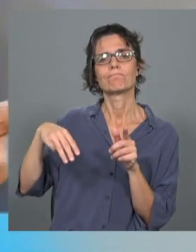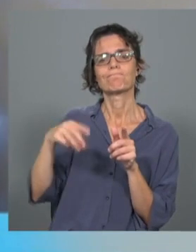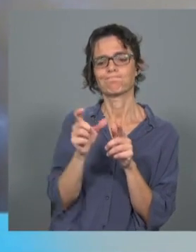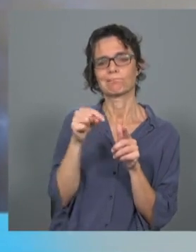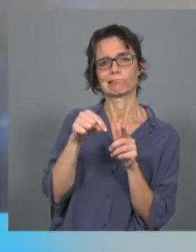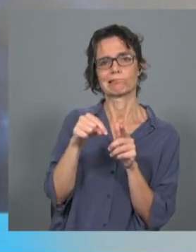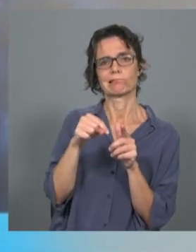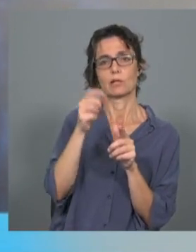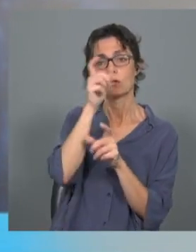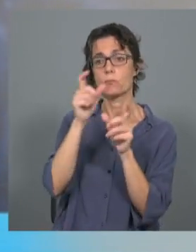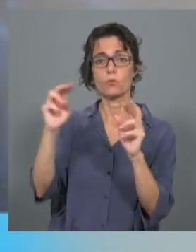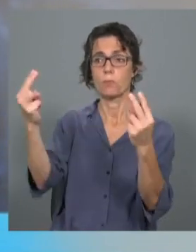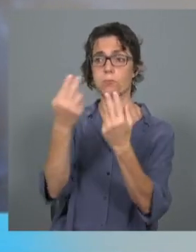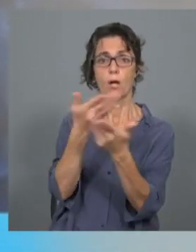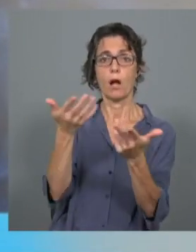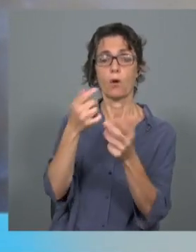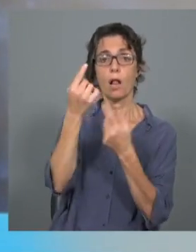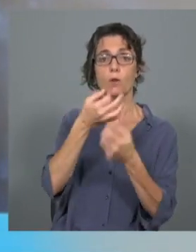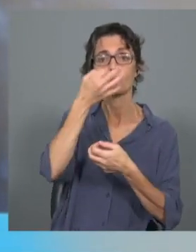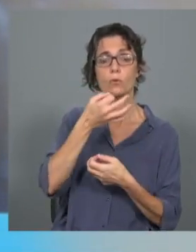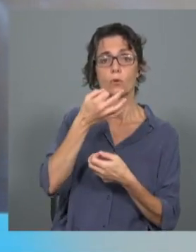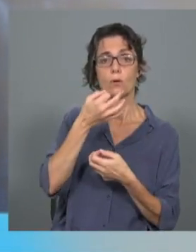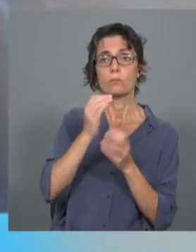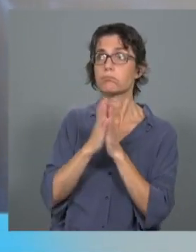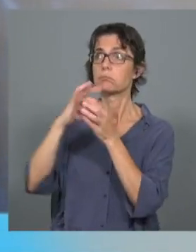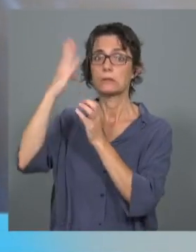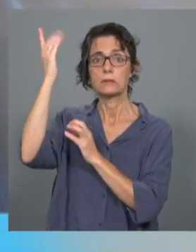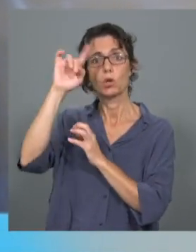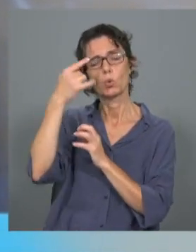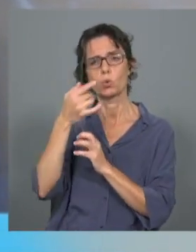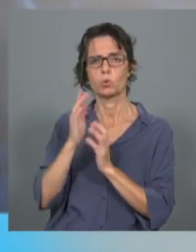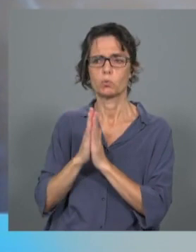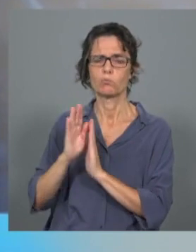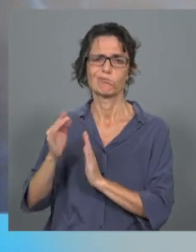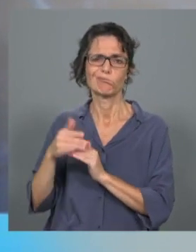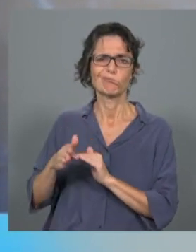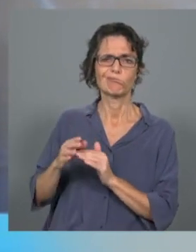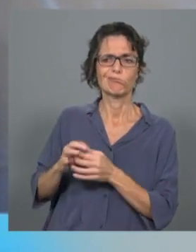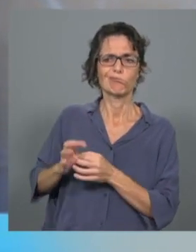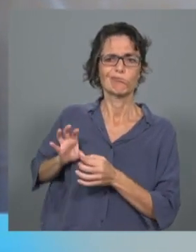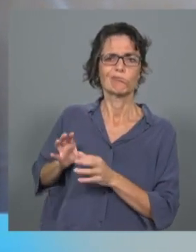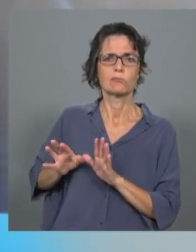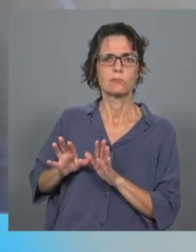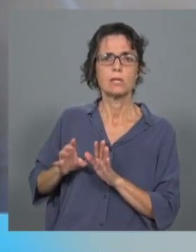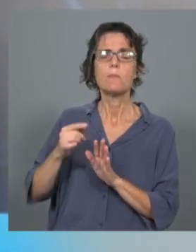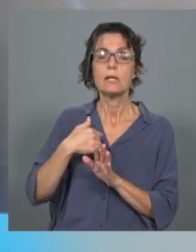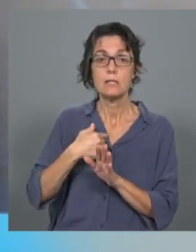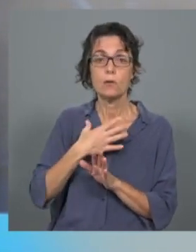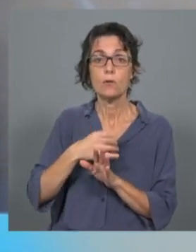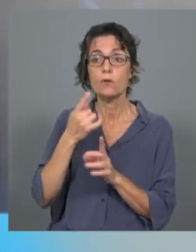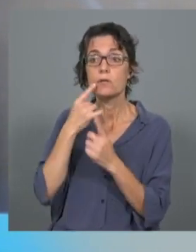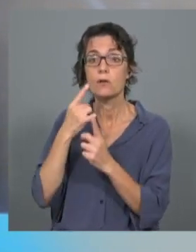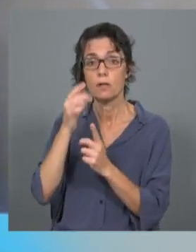nos estão a acompanhar, são crentes, alguns não crentes, mas até para os crentes começar a dialogar mais acerca destas coisas com os não crentes. E